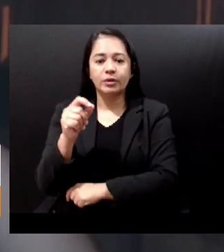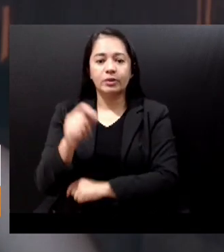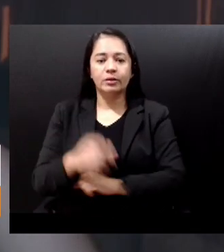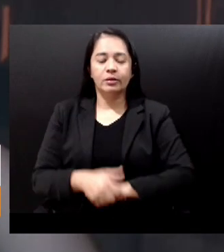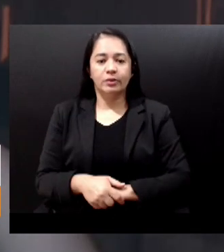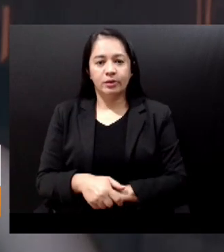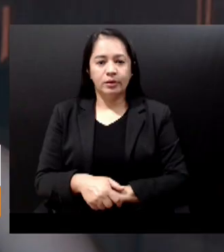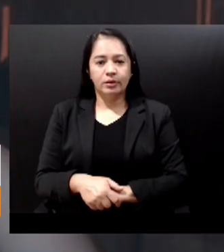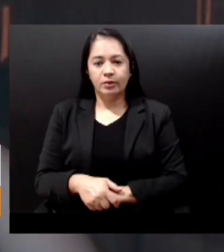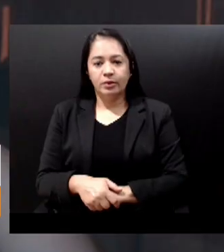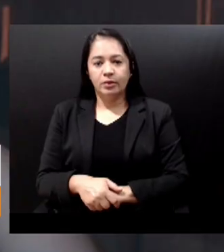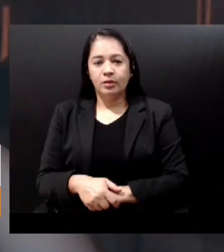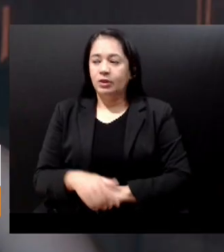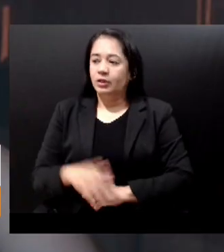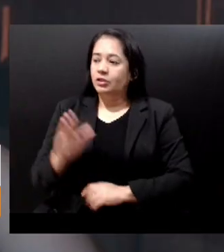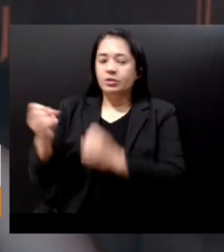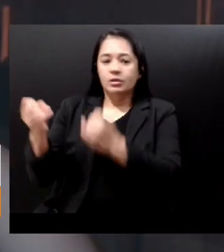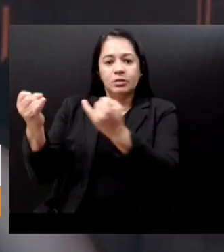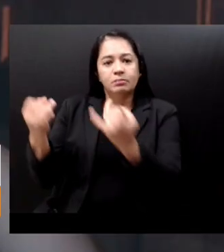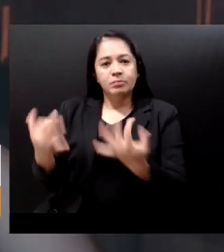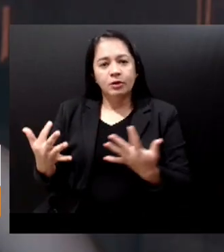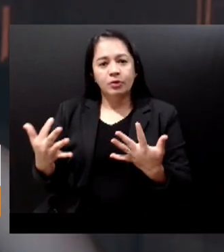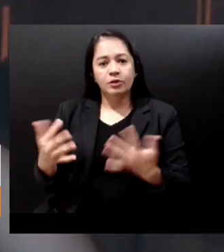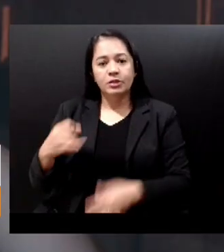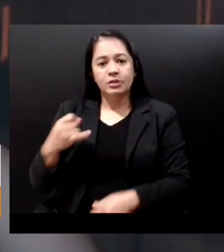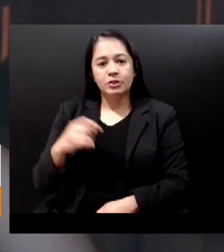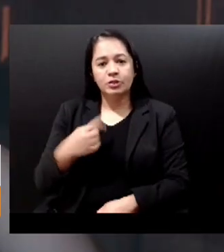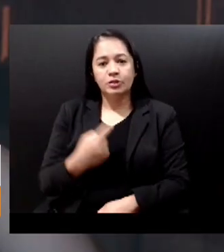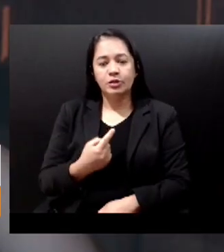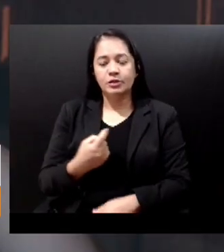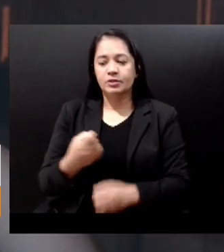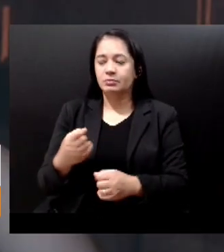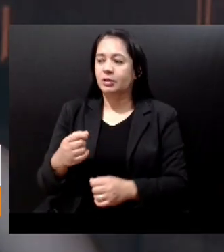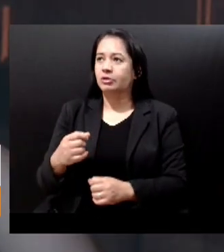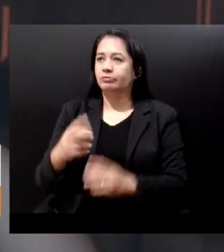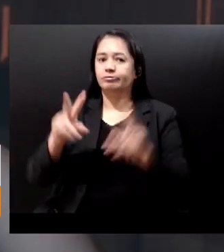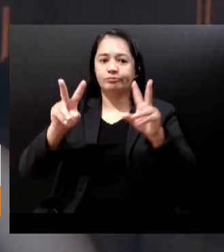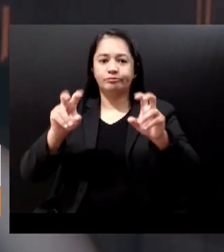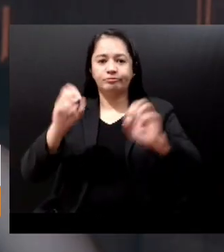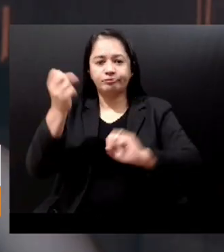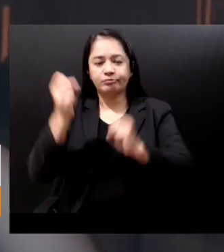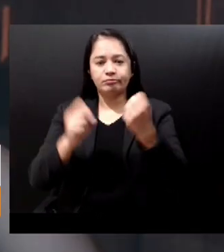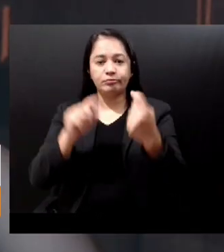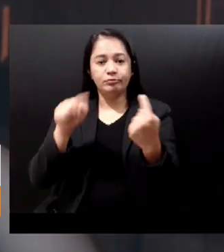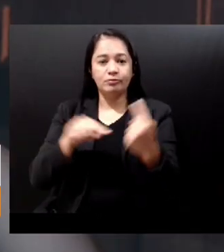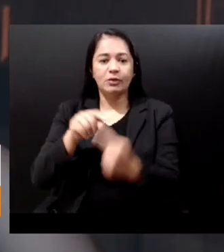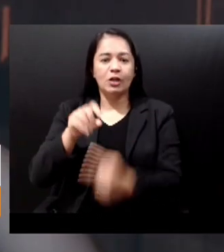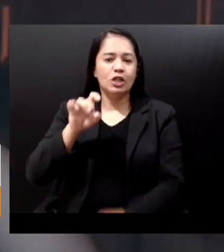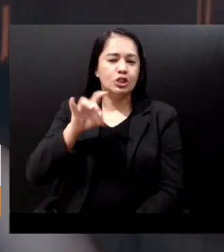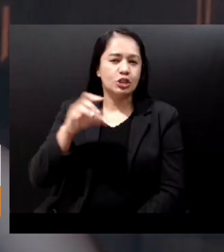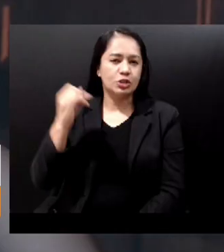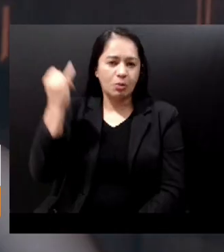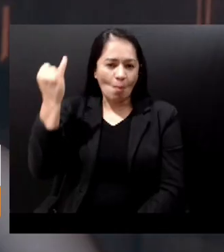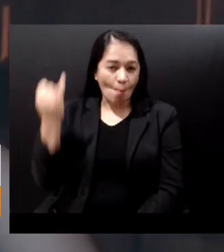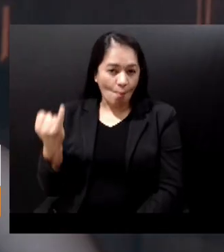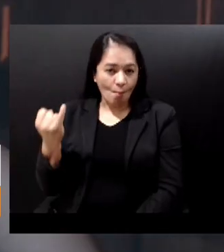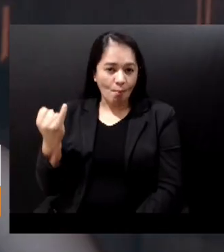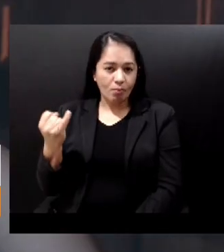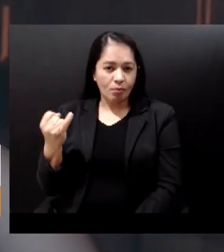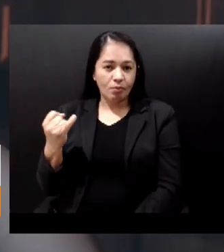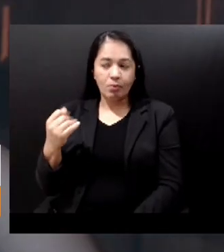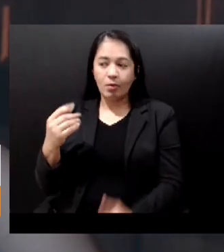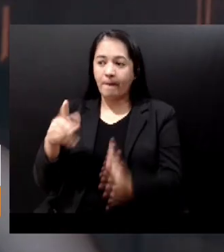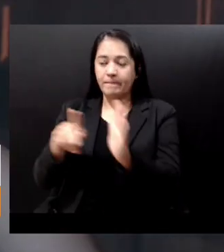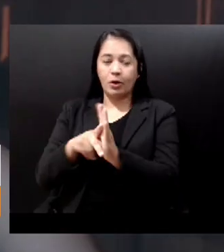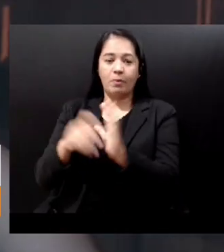ele disse, se a gente está falando de um exercício, a meta é somente emagrecer para um evento específico, você não está Uhum. pensando no seu corpo e na